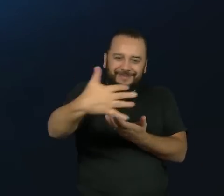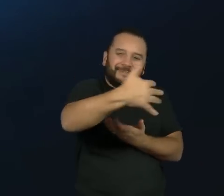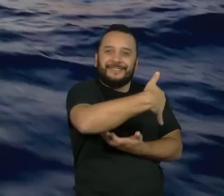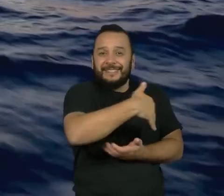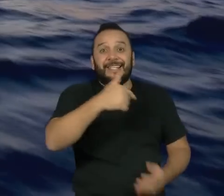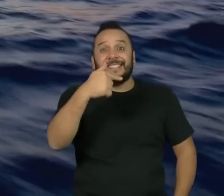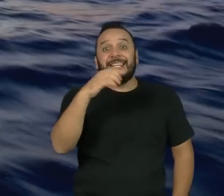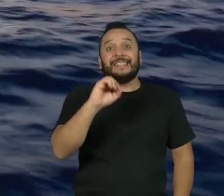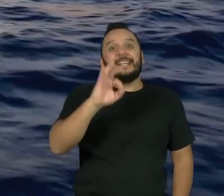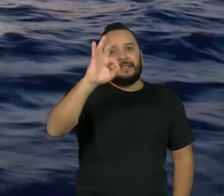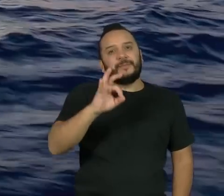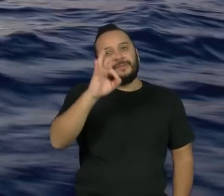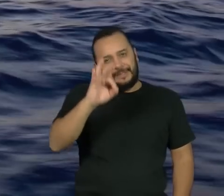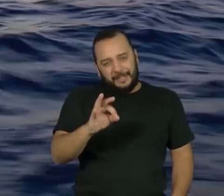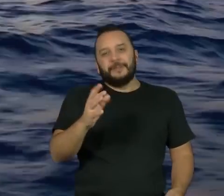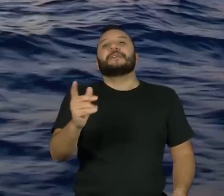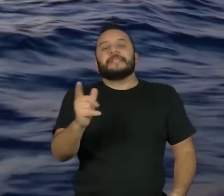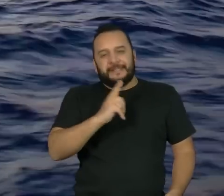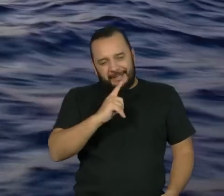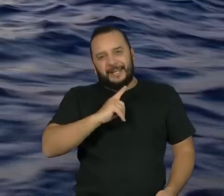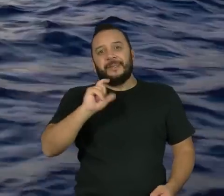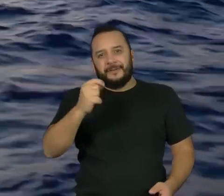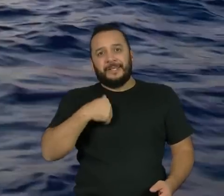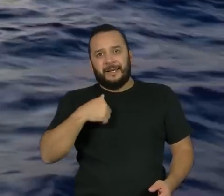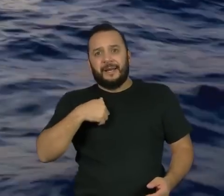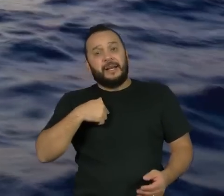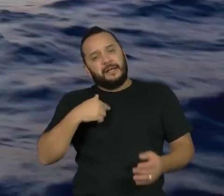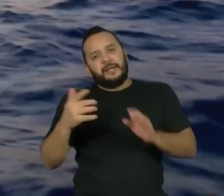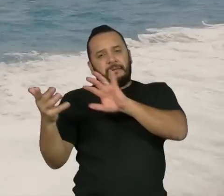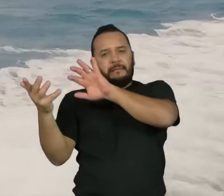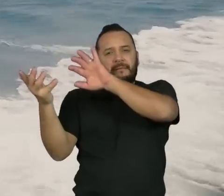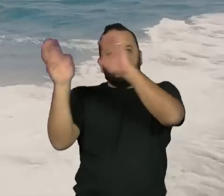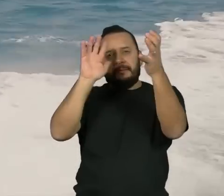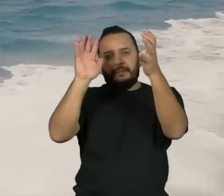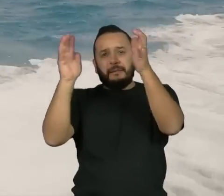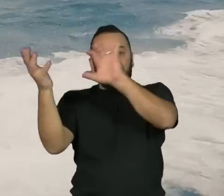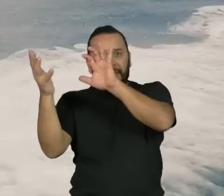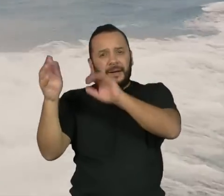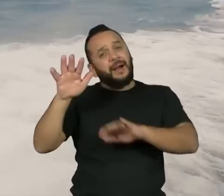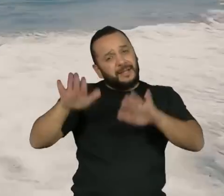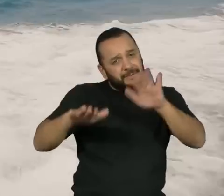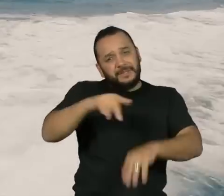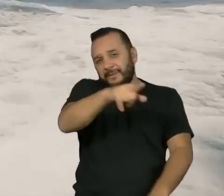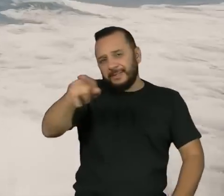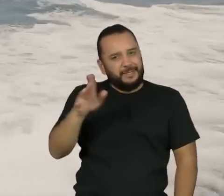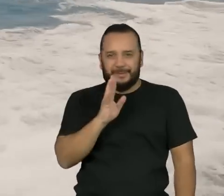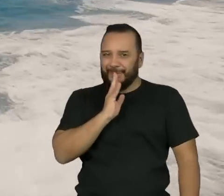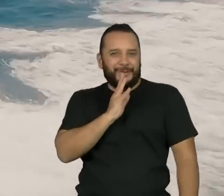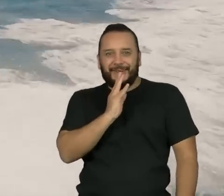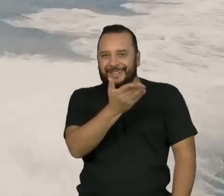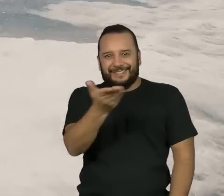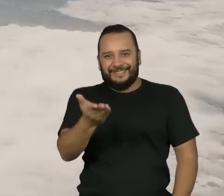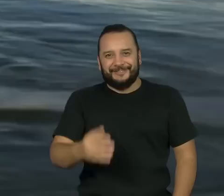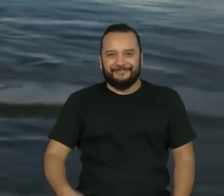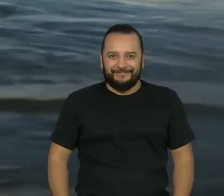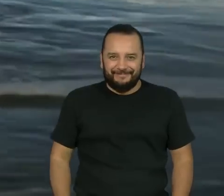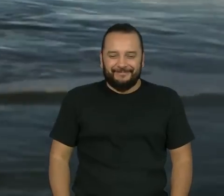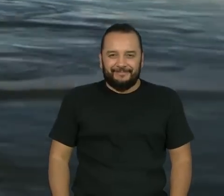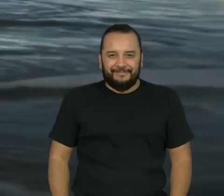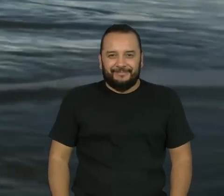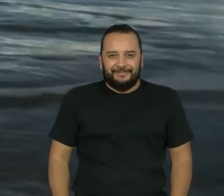70% da Terra, sofrem a influência de aspectos do planeta pouco conhecidos pela maioria das